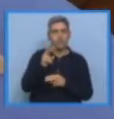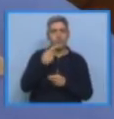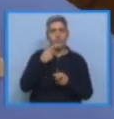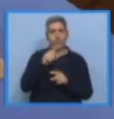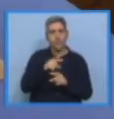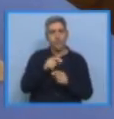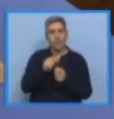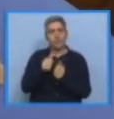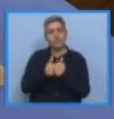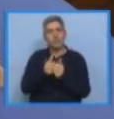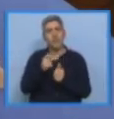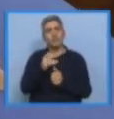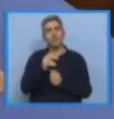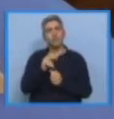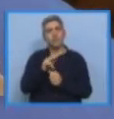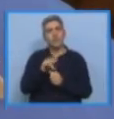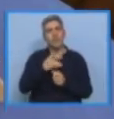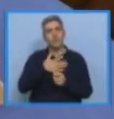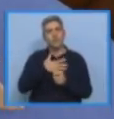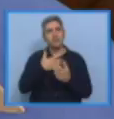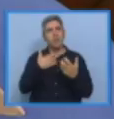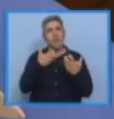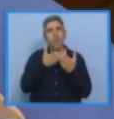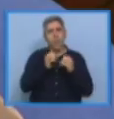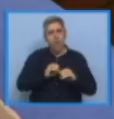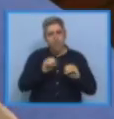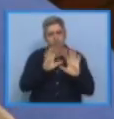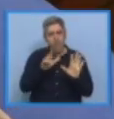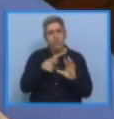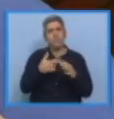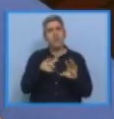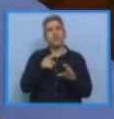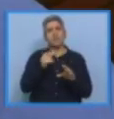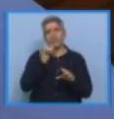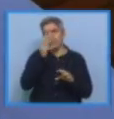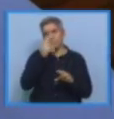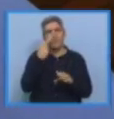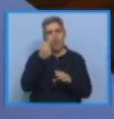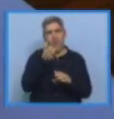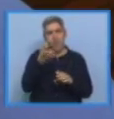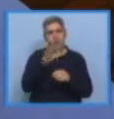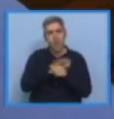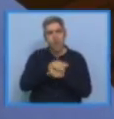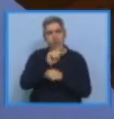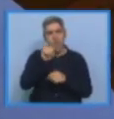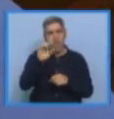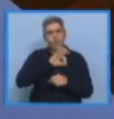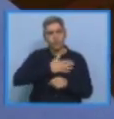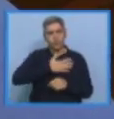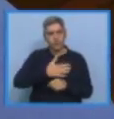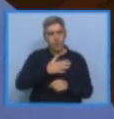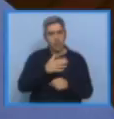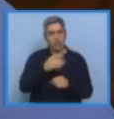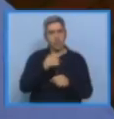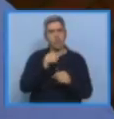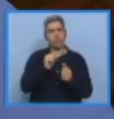insistir nas assessorias de imprensa, não por nenhuma guerra que esteja aqui com esse setor, mas infelizmente nós vemos muitos setores profissionais e o